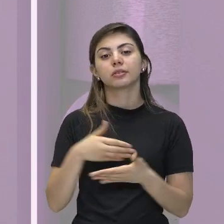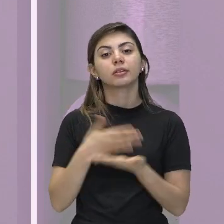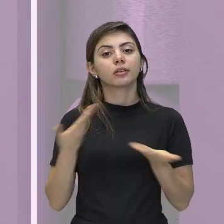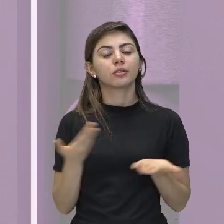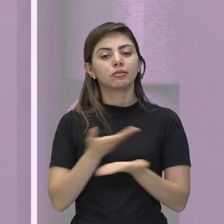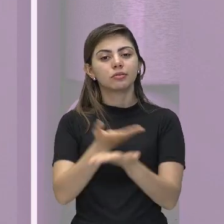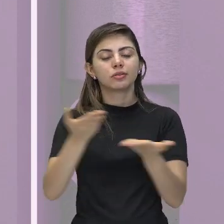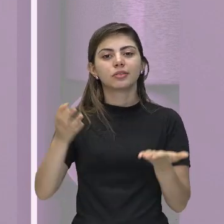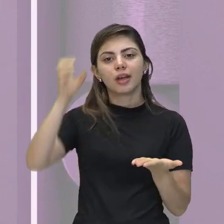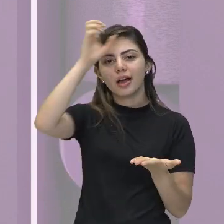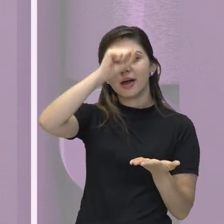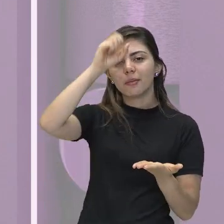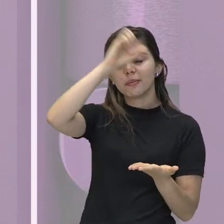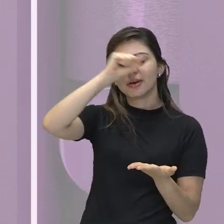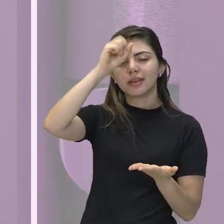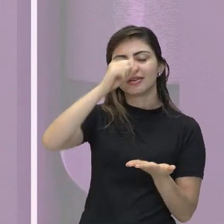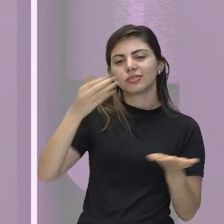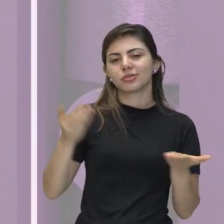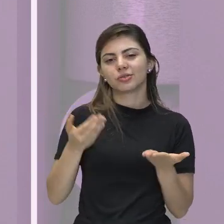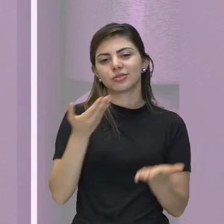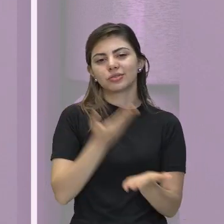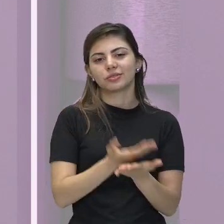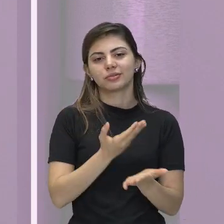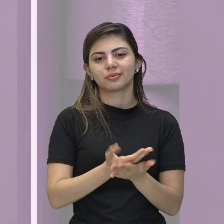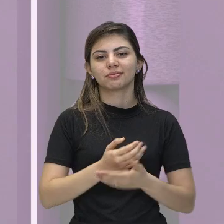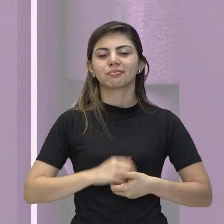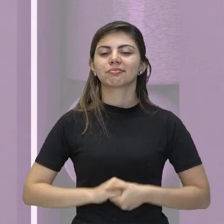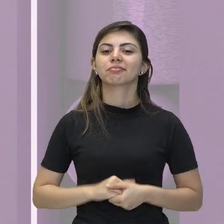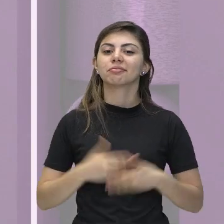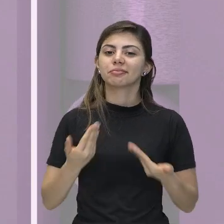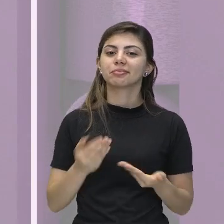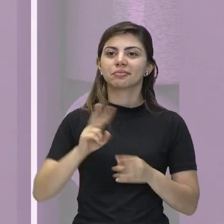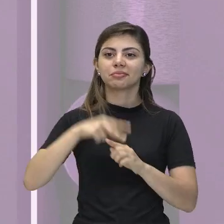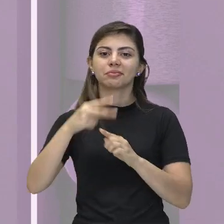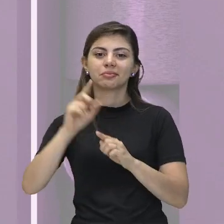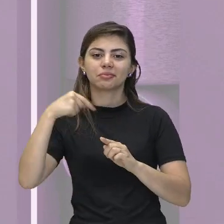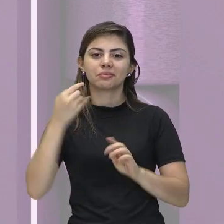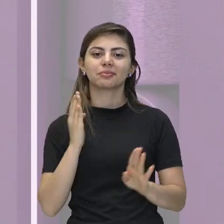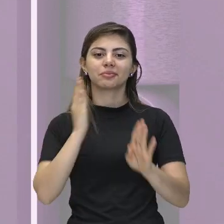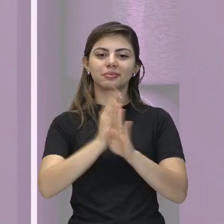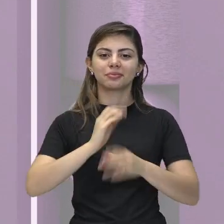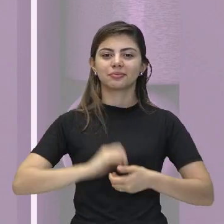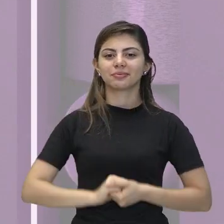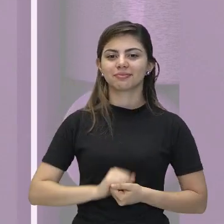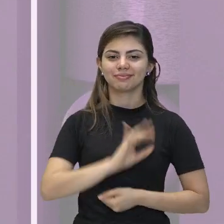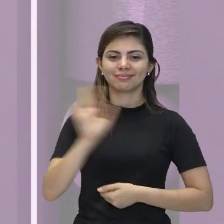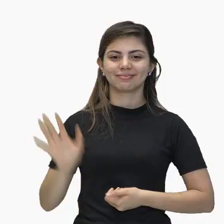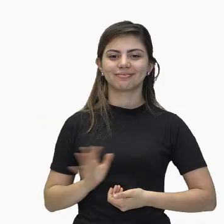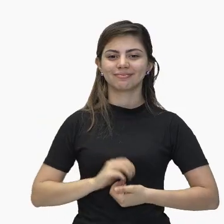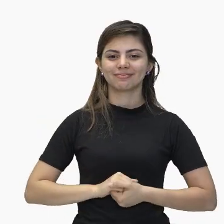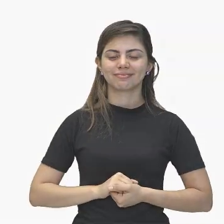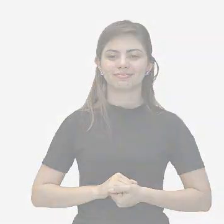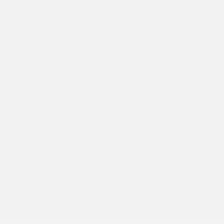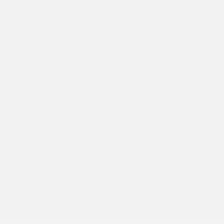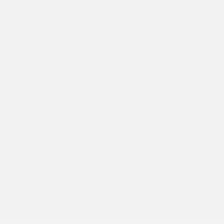vocês tenham aprendido bastante aí e espero encontrá-los aqui novamente numa próxima oportunidade. Até mais!